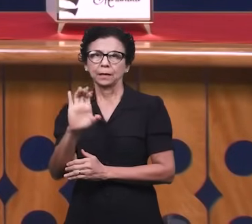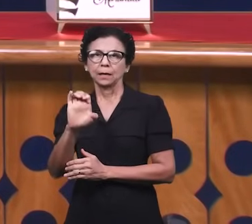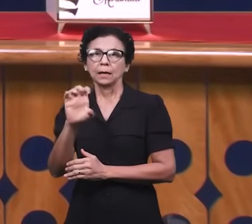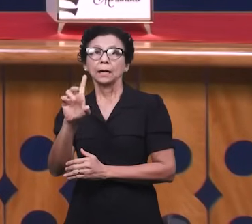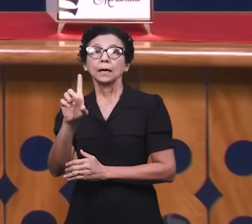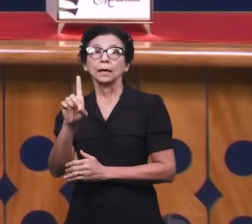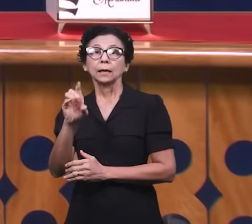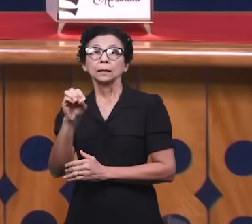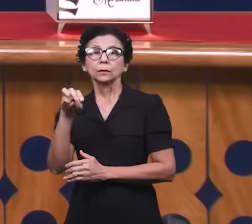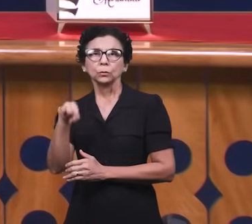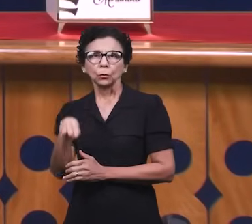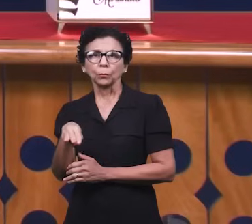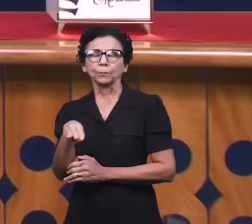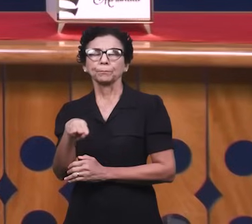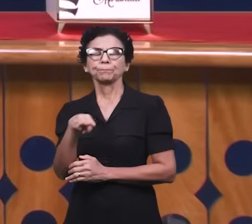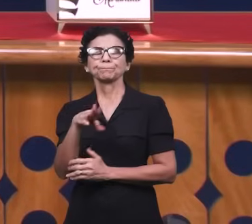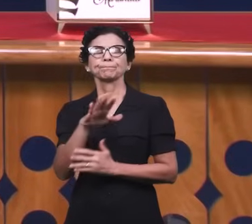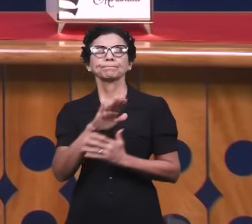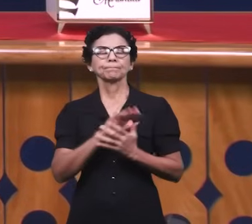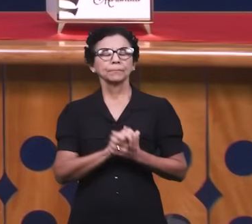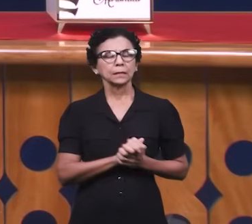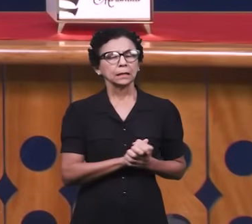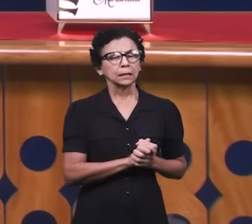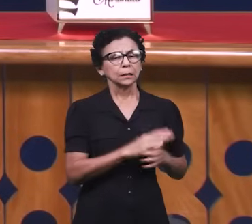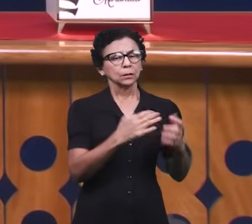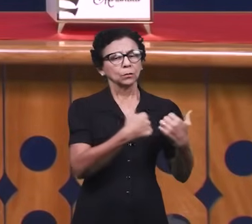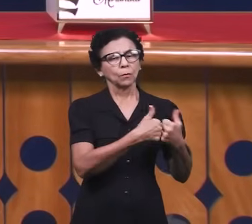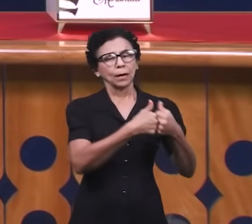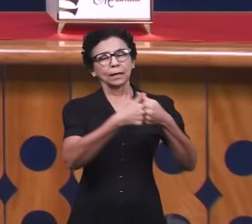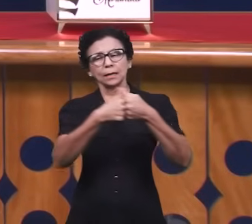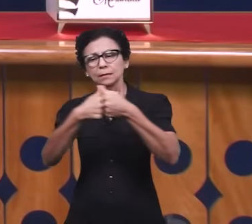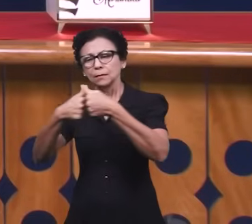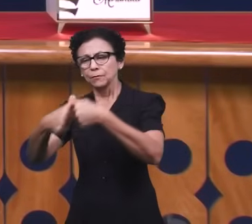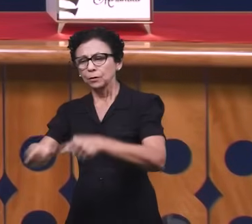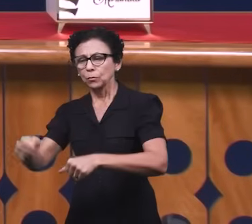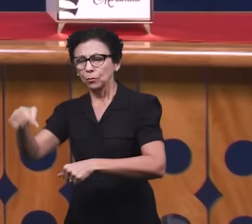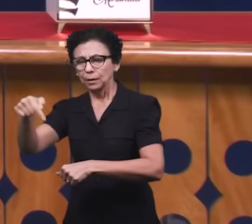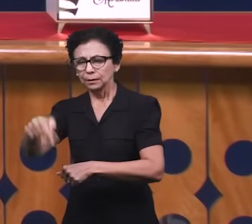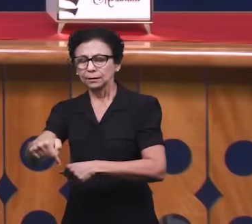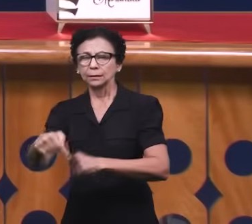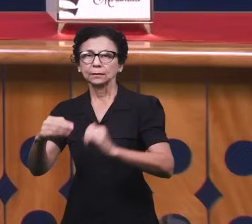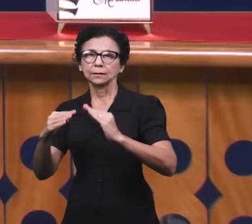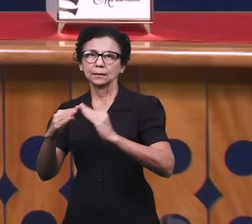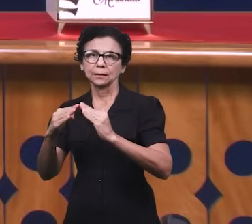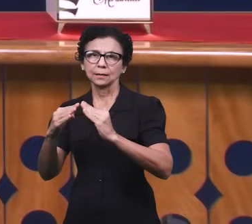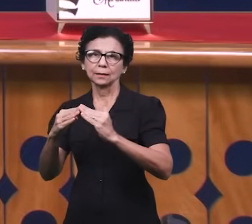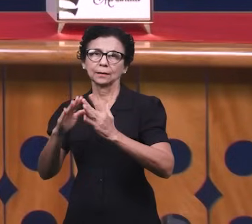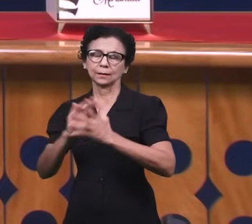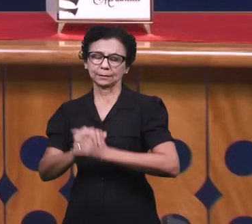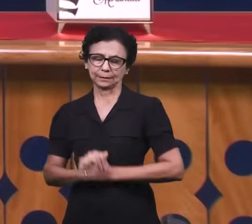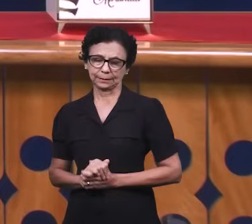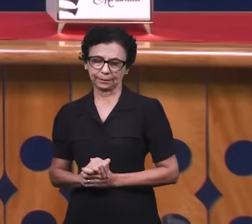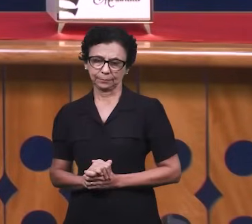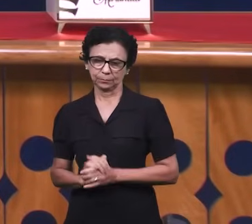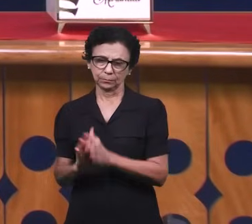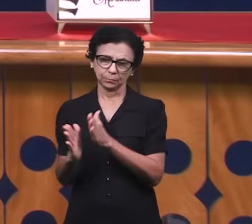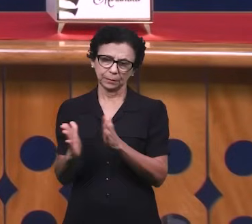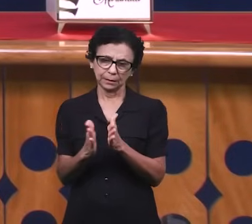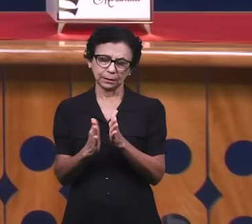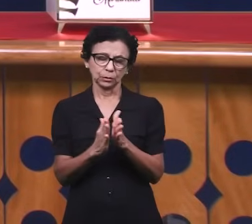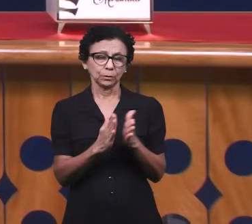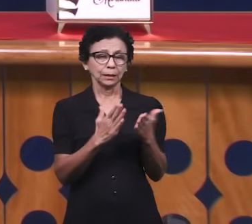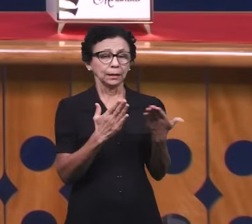casa dele para ir buscar o Senhor, buscar a palavra e entender o porquê